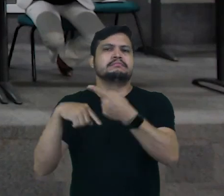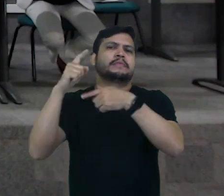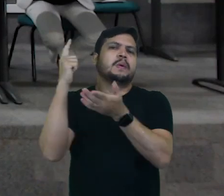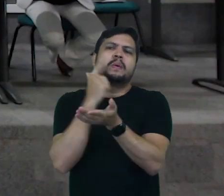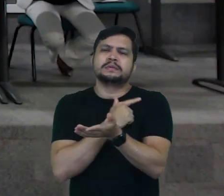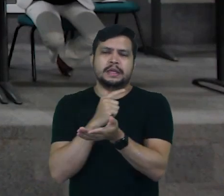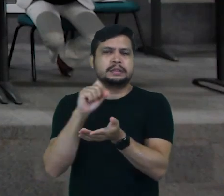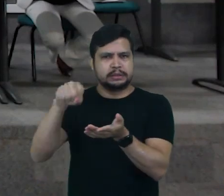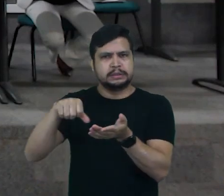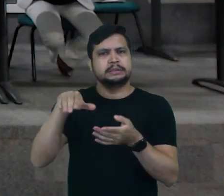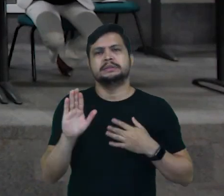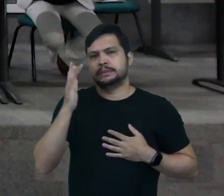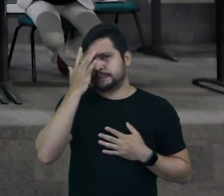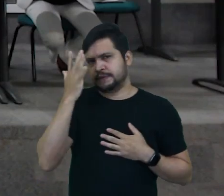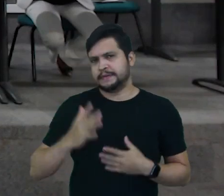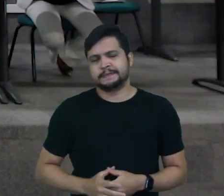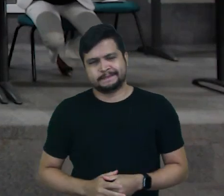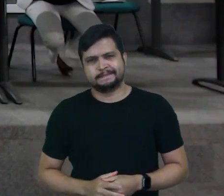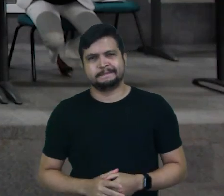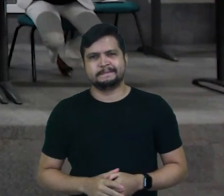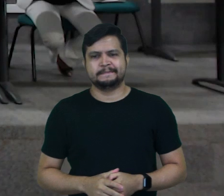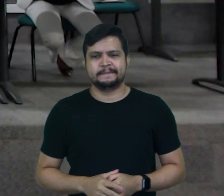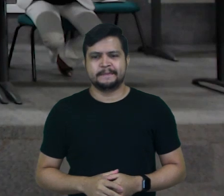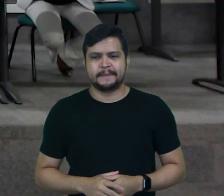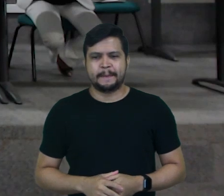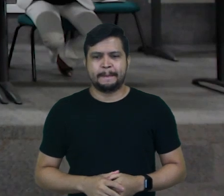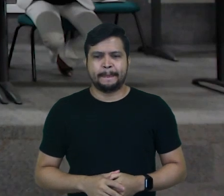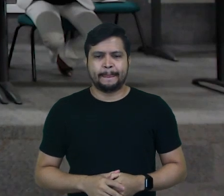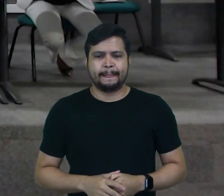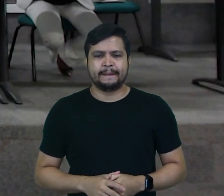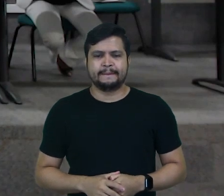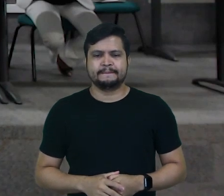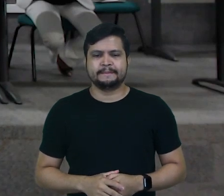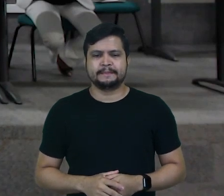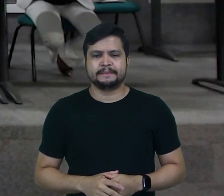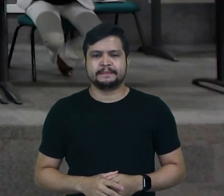superar com mais facilidade, né? Com mais facilidade.